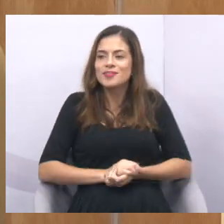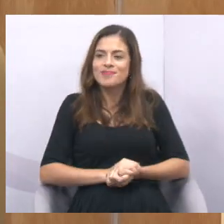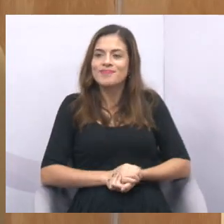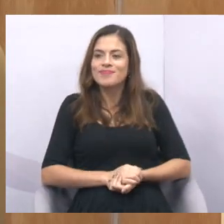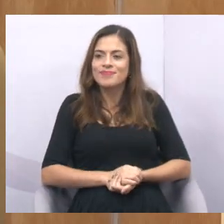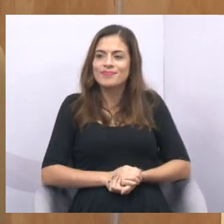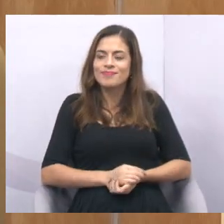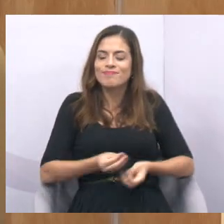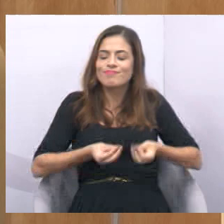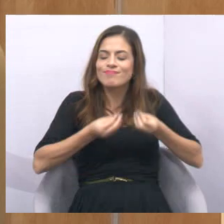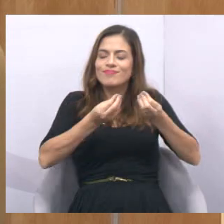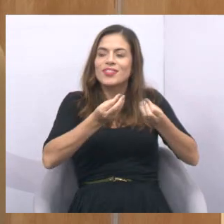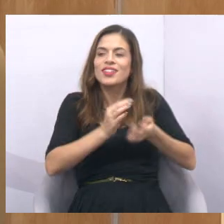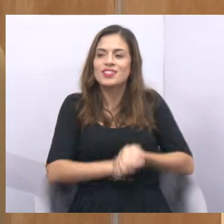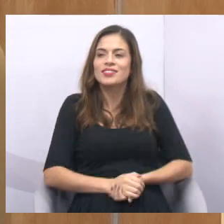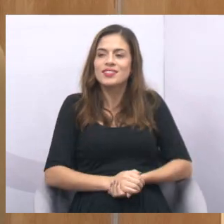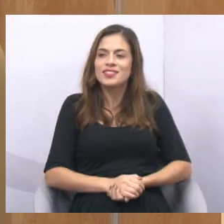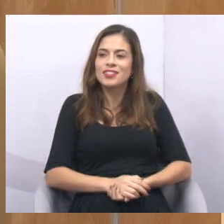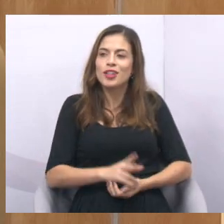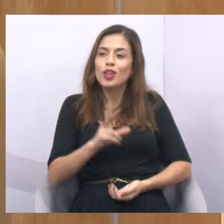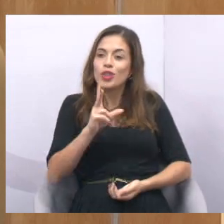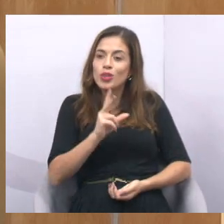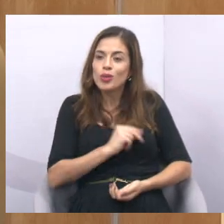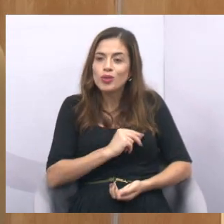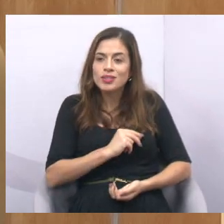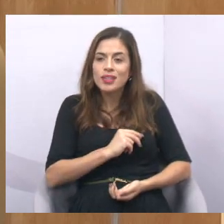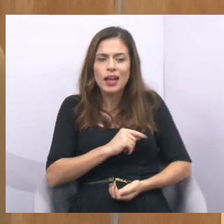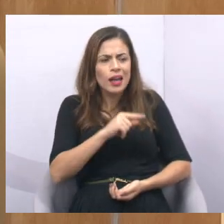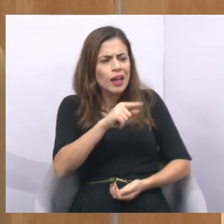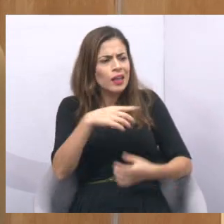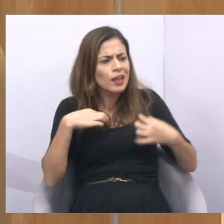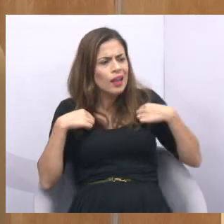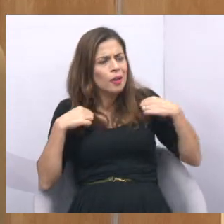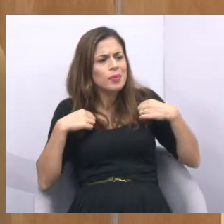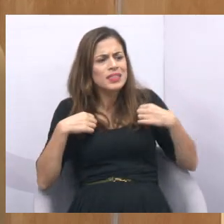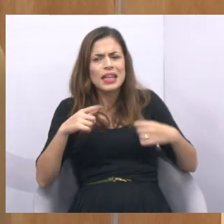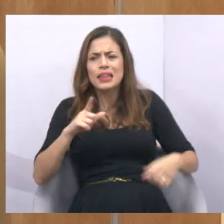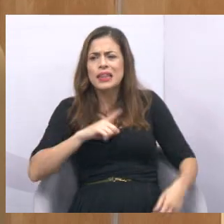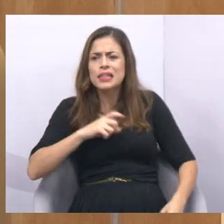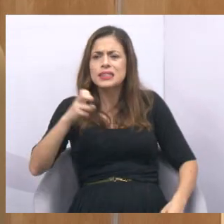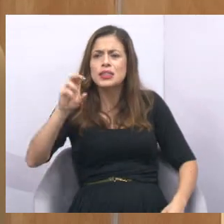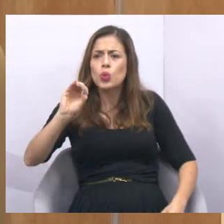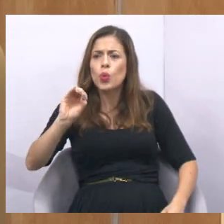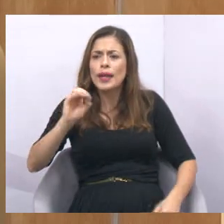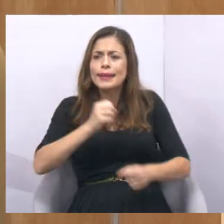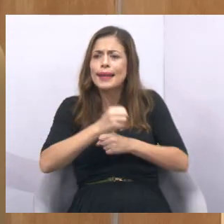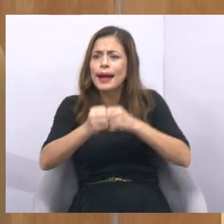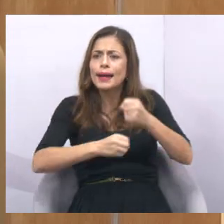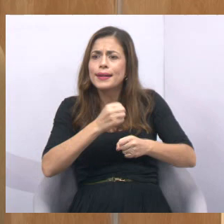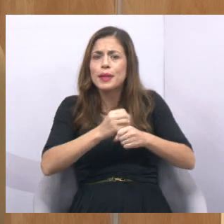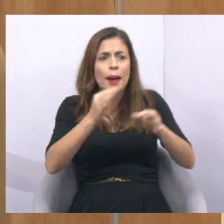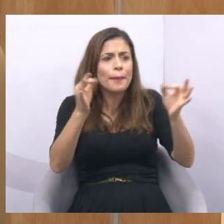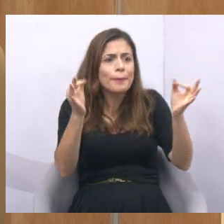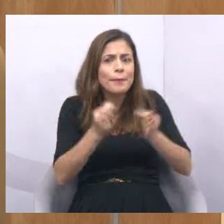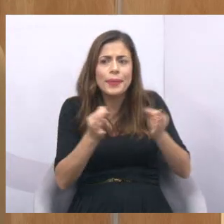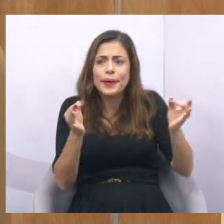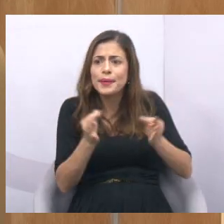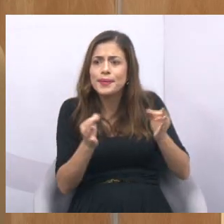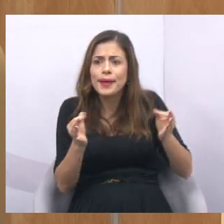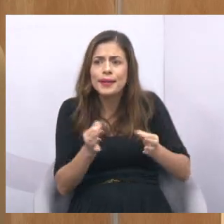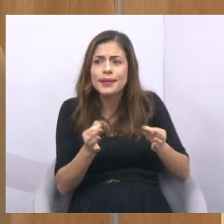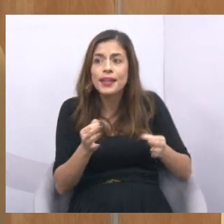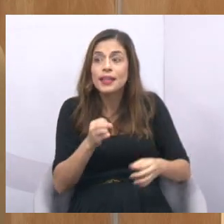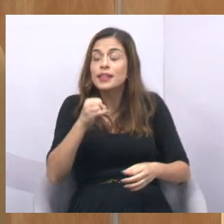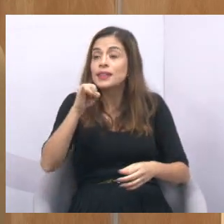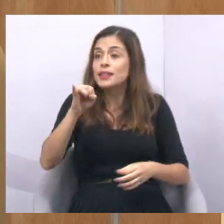dedicatória, e falei: puxa vida, essa camisa aí tem 50 anos. Ela estava perfeita. Se fosse um